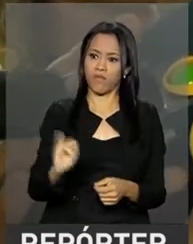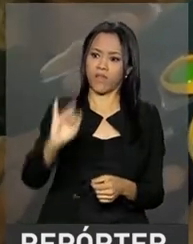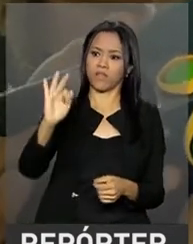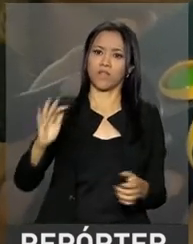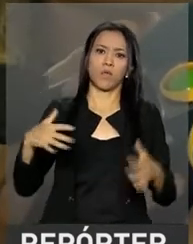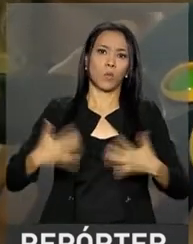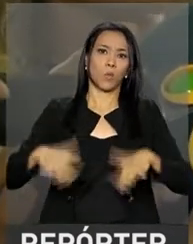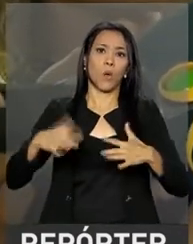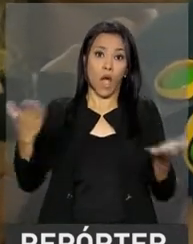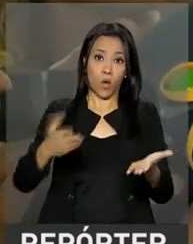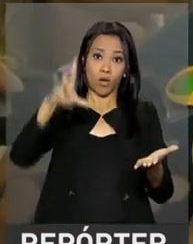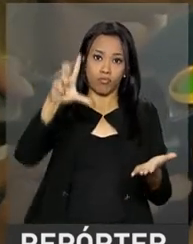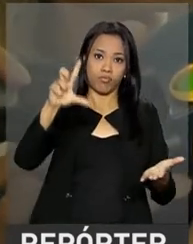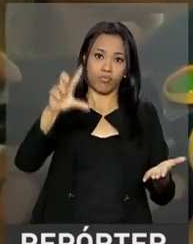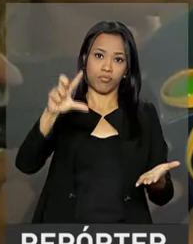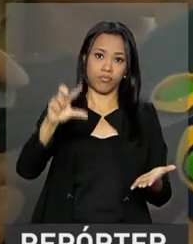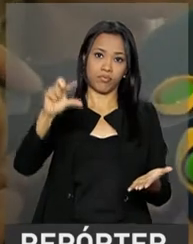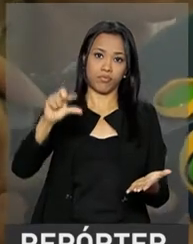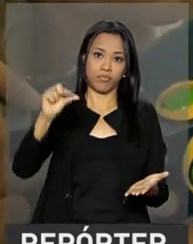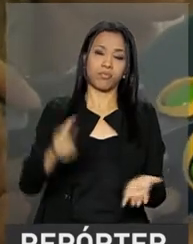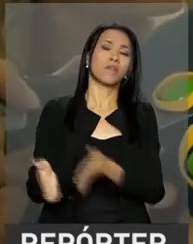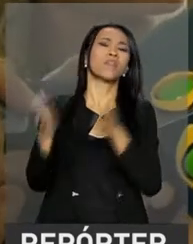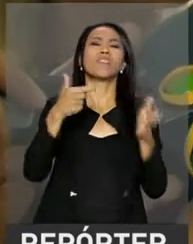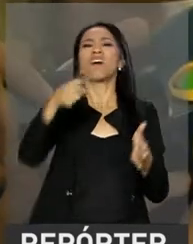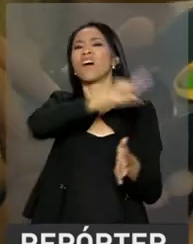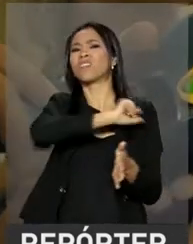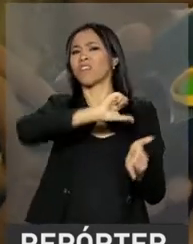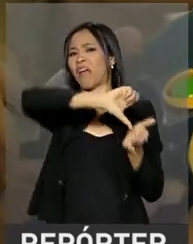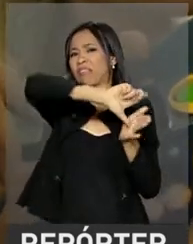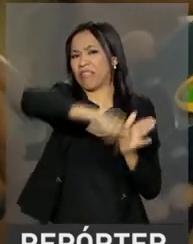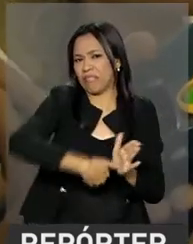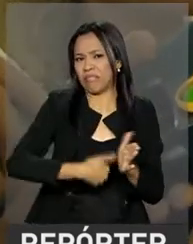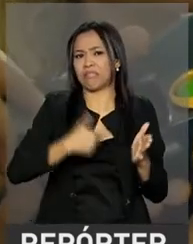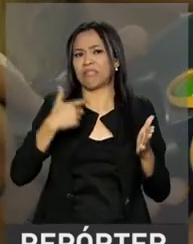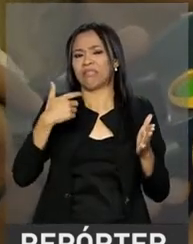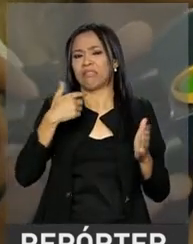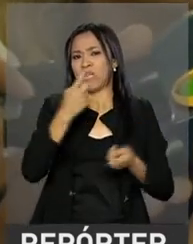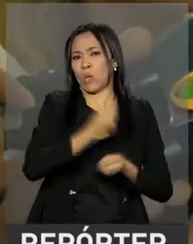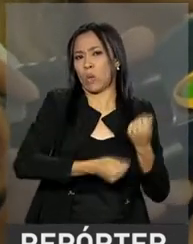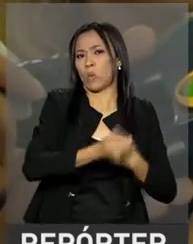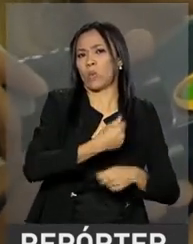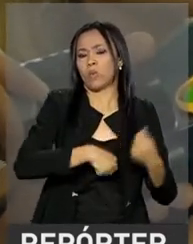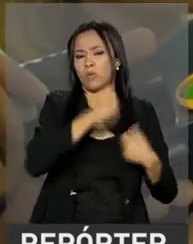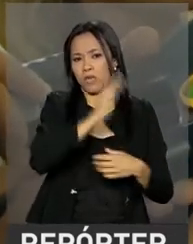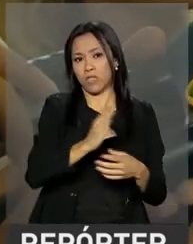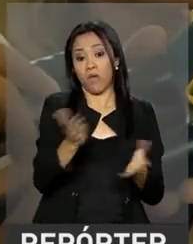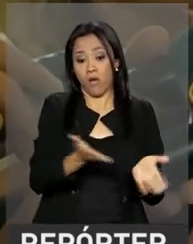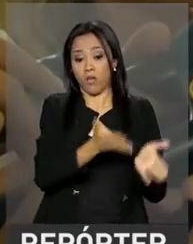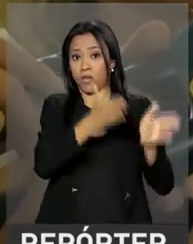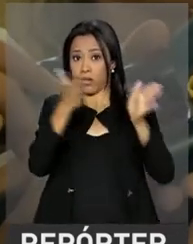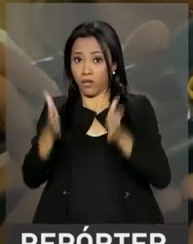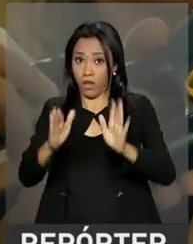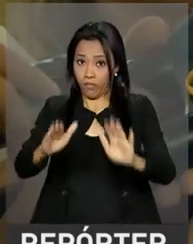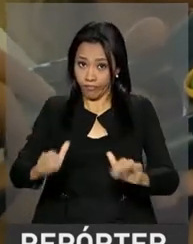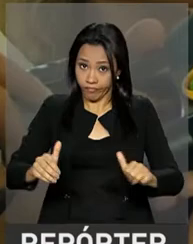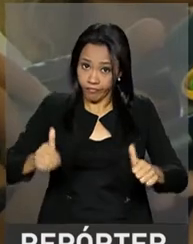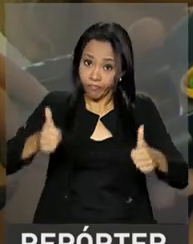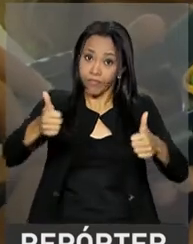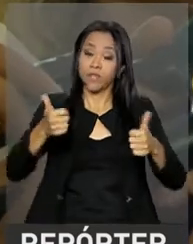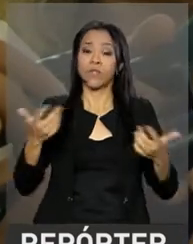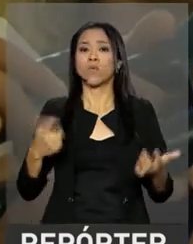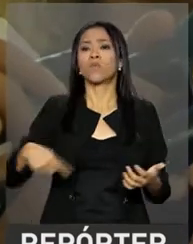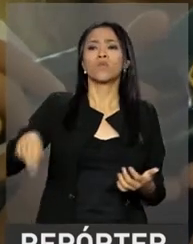felizmente começou a cair. O Brasil atravessou a maior recessão da sua história. Então, está na hora de que